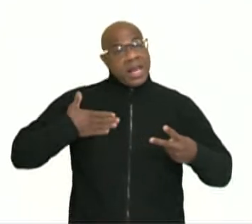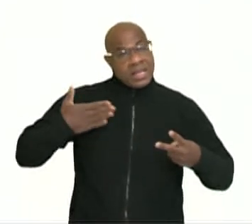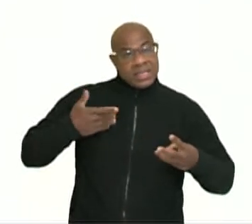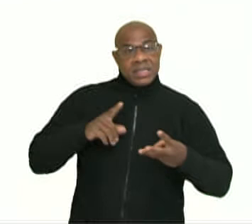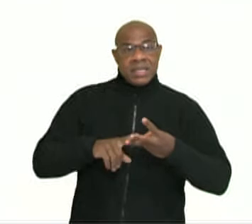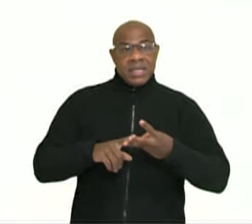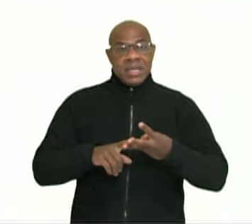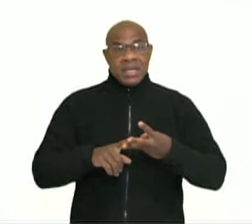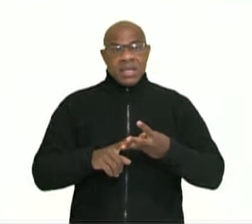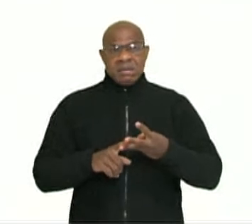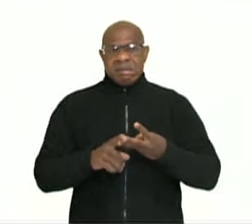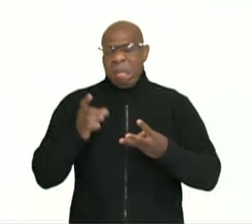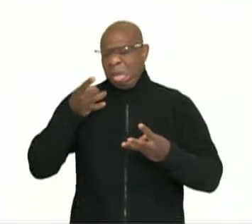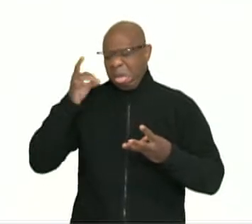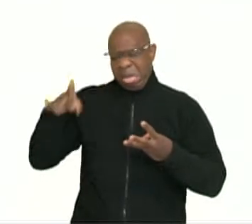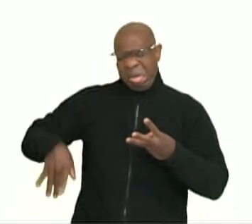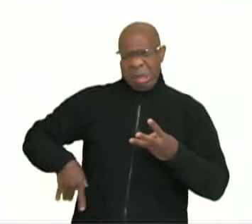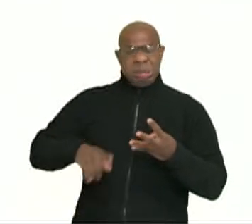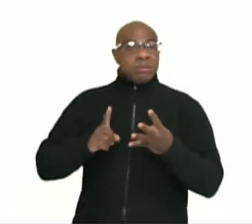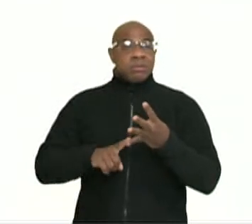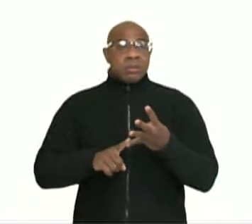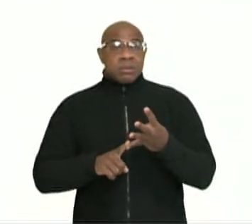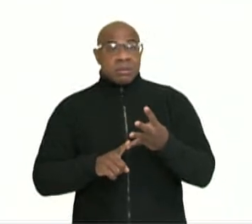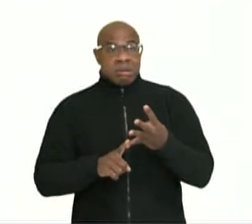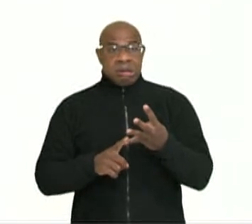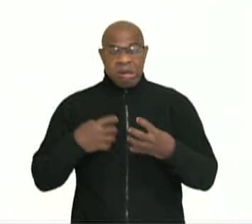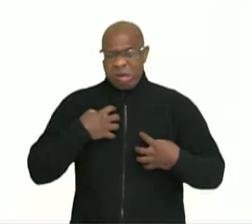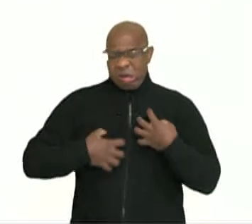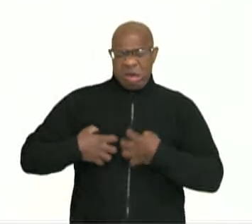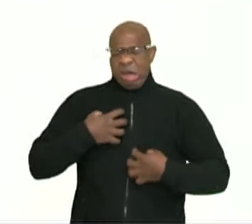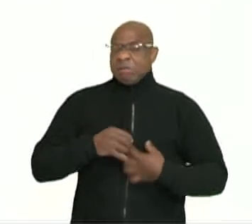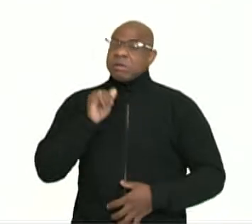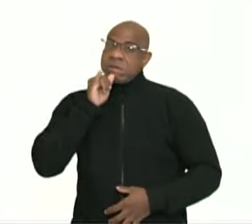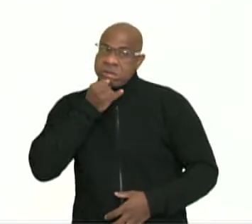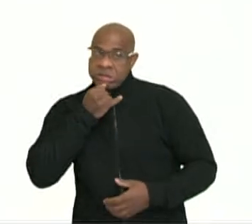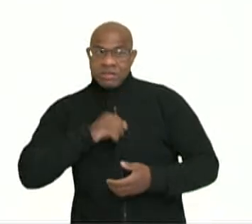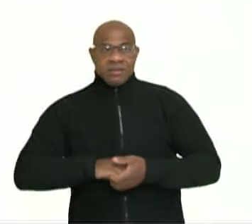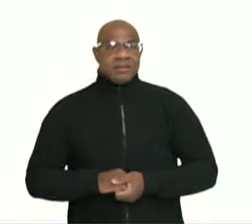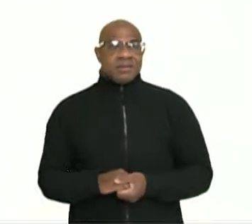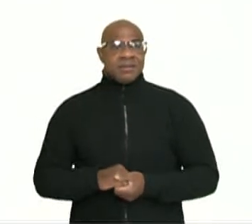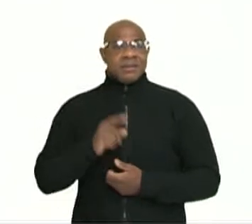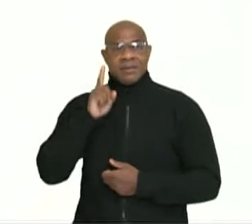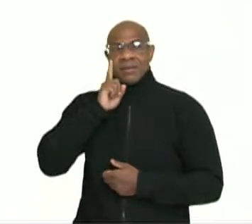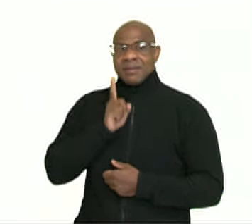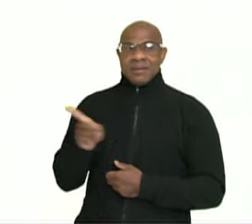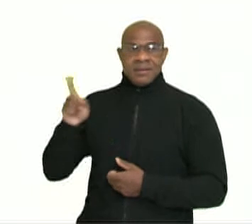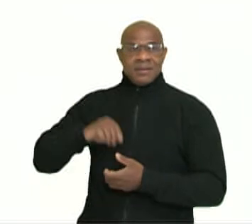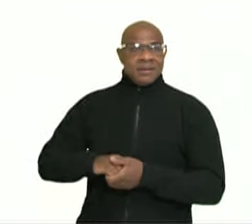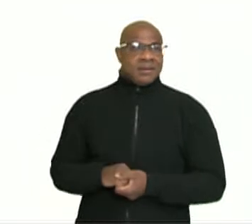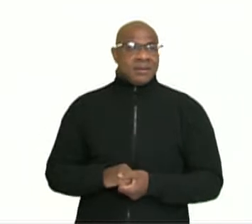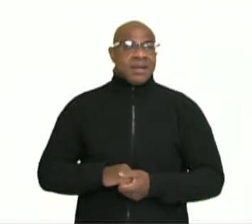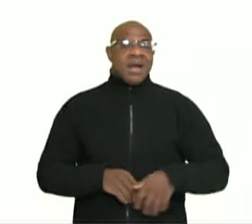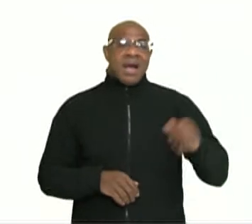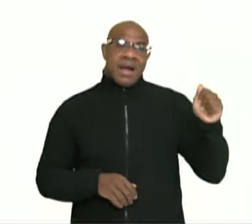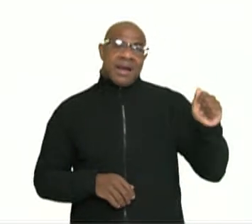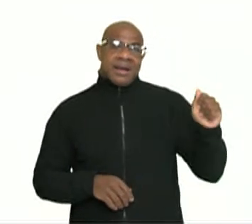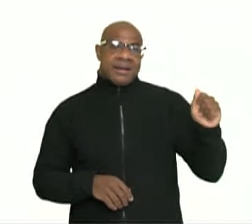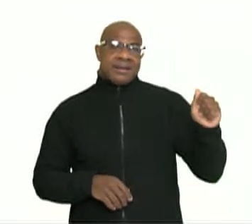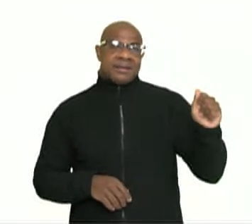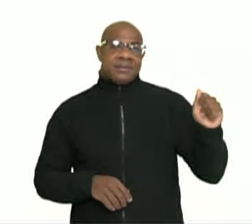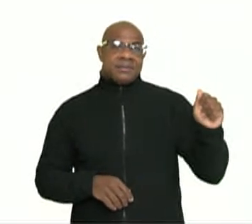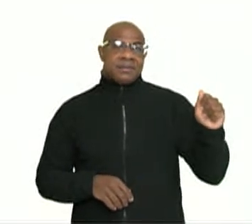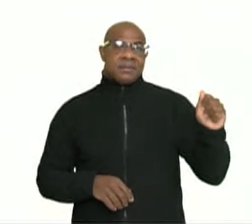alegria, nojo, raiva e tristeza. Olha na letra A. Na letra A tem o medo e a angústia e o